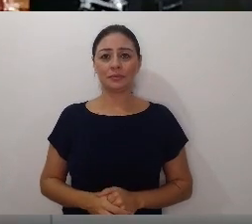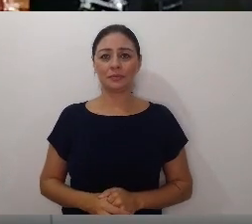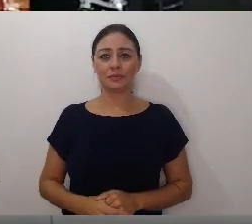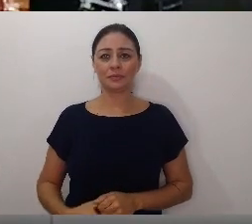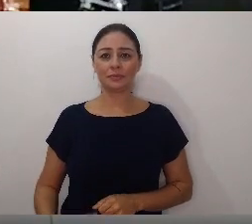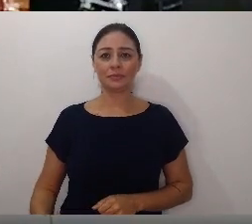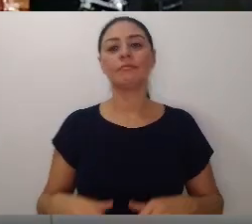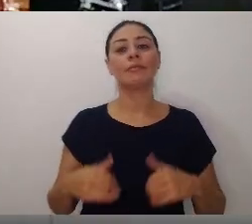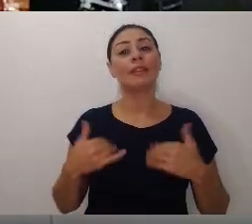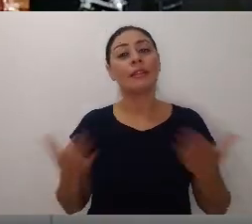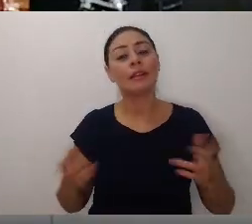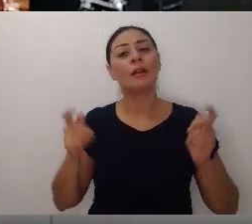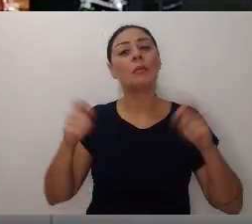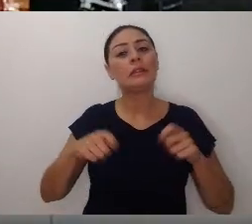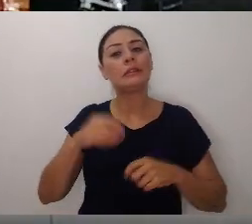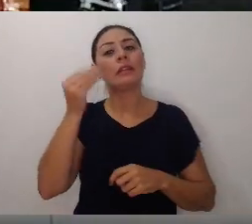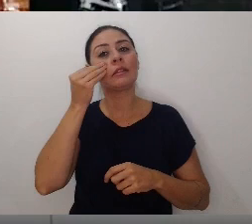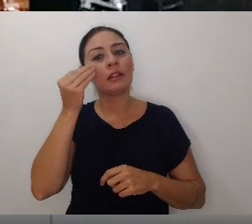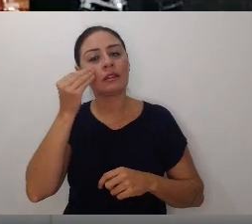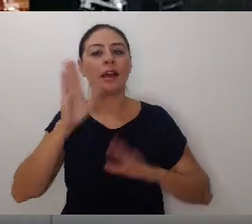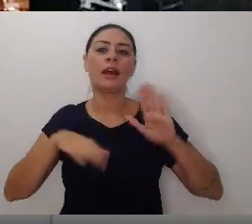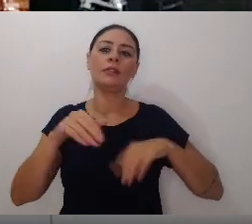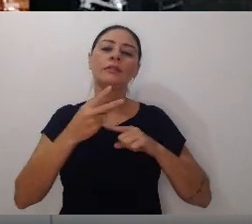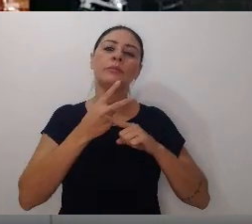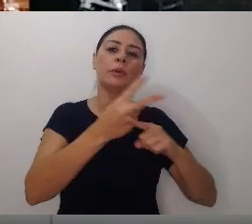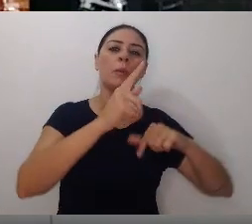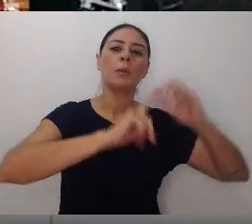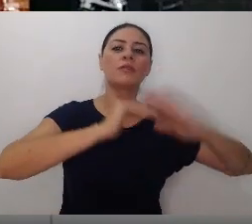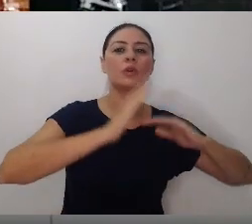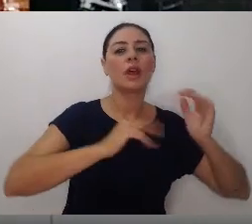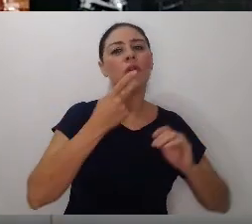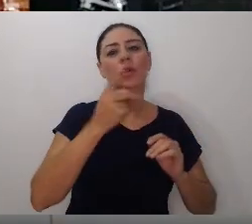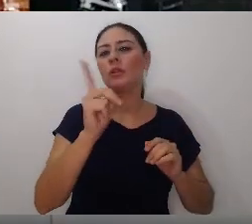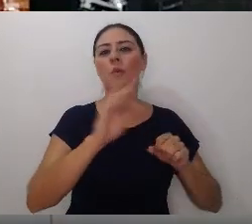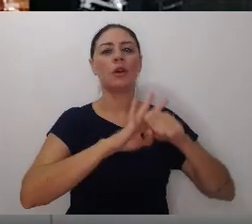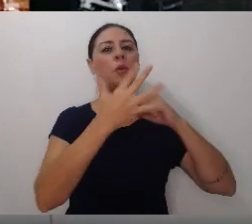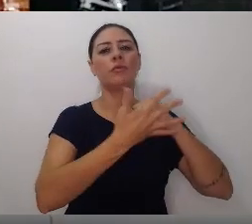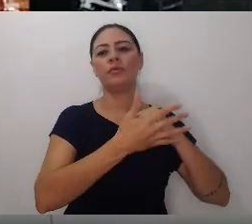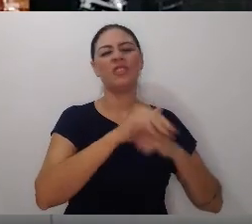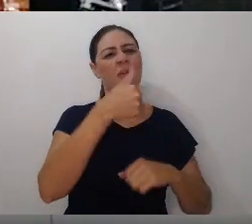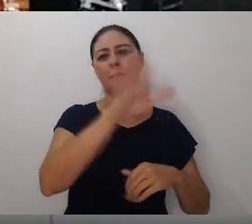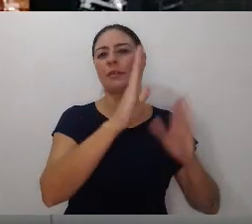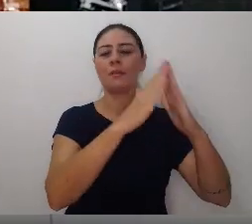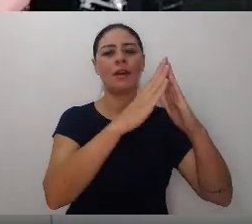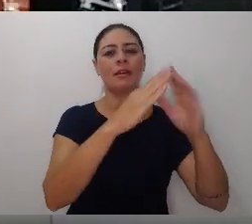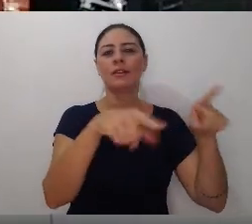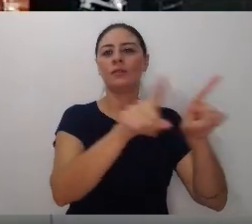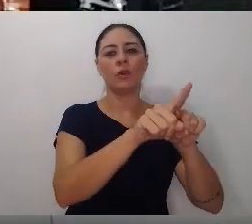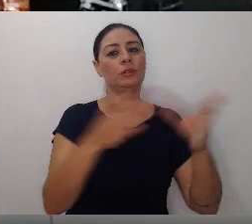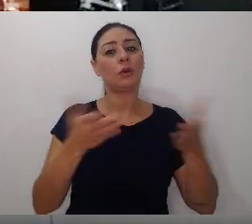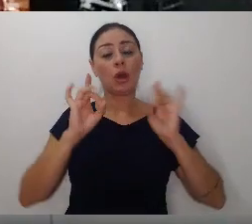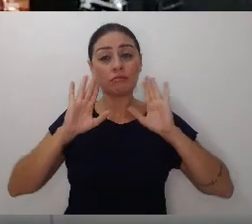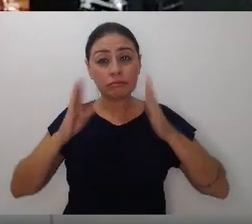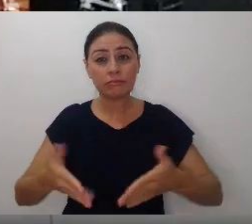esse atendimento. Então, tem que tentar, não deu na primeira, foi um profissional que disse que, porque não é Covid, manda